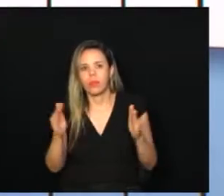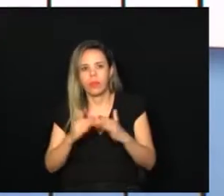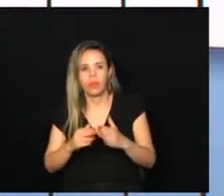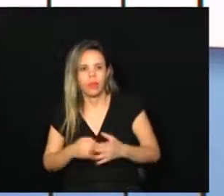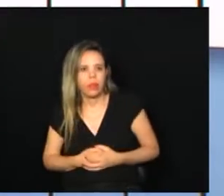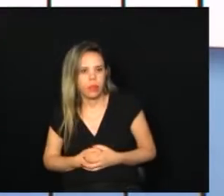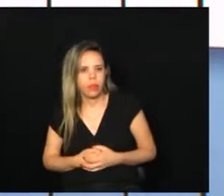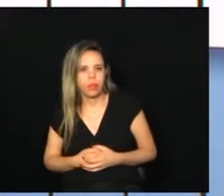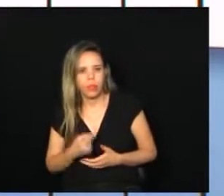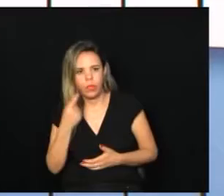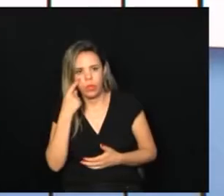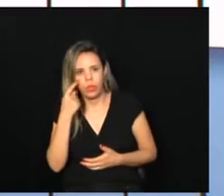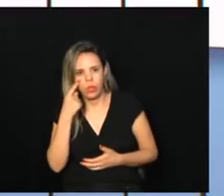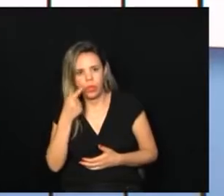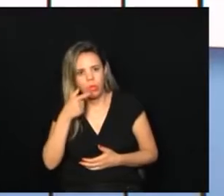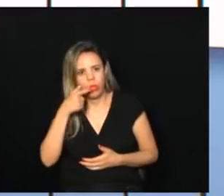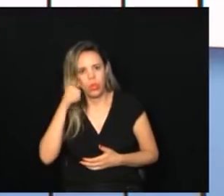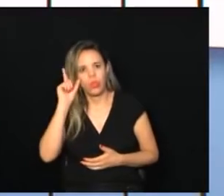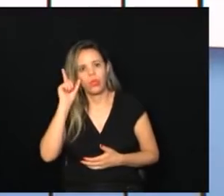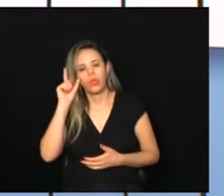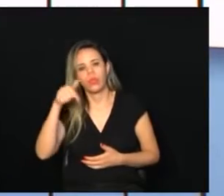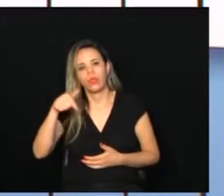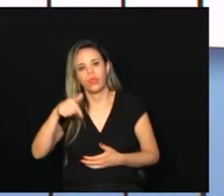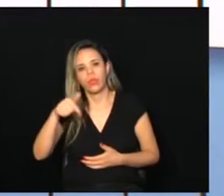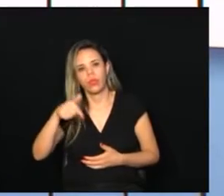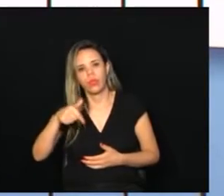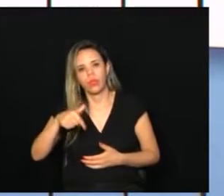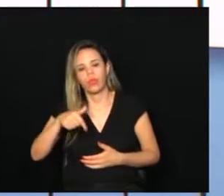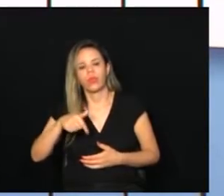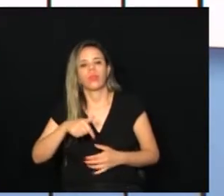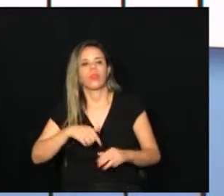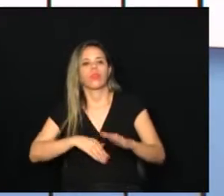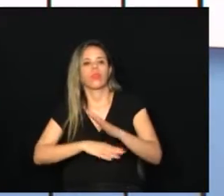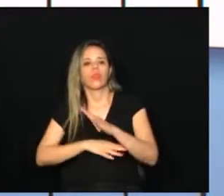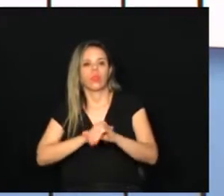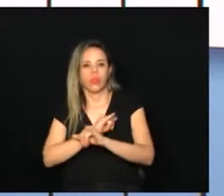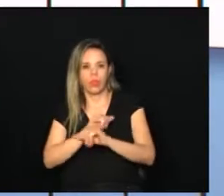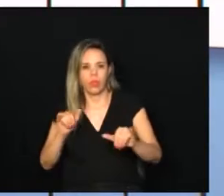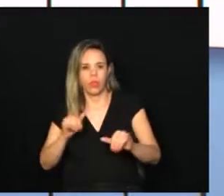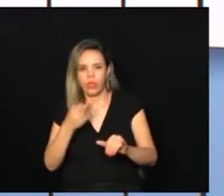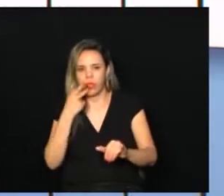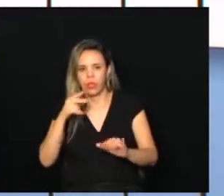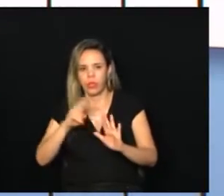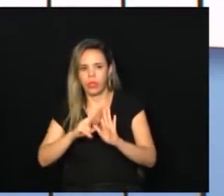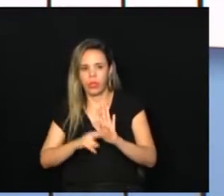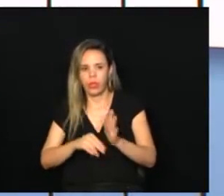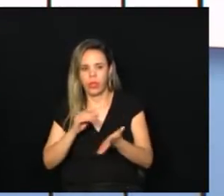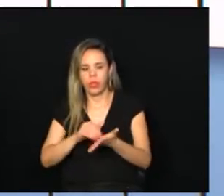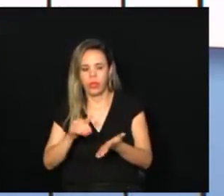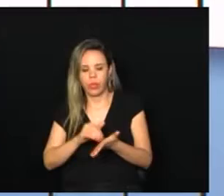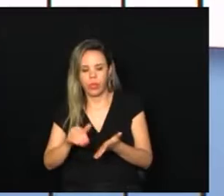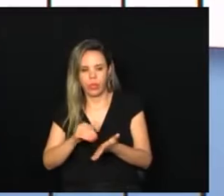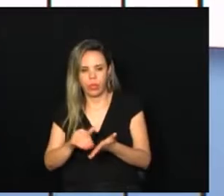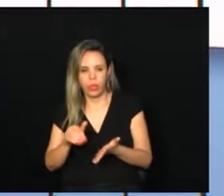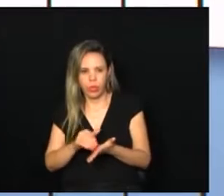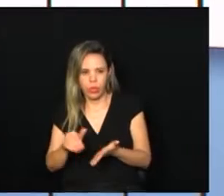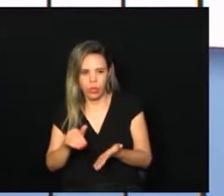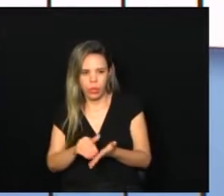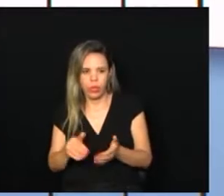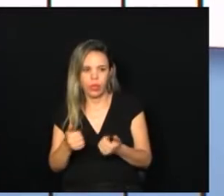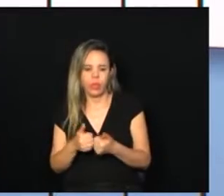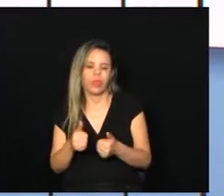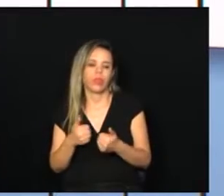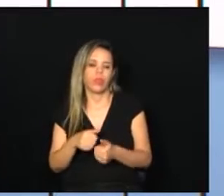casa. E olha só, ontem, aqui mesmo no Câmara Notícia, nós falamos da medida da Secretaria de Transportes de